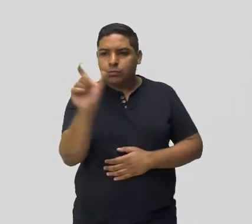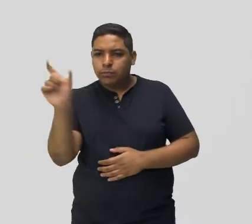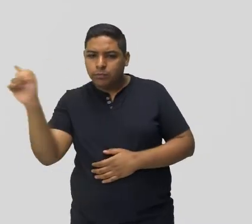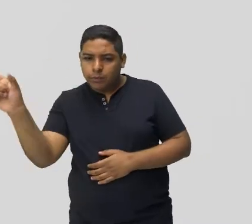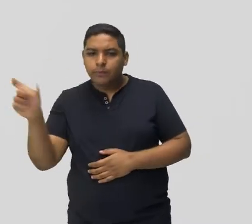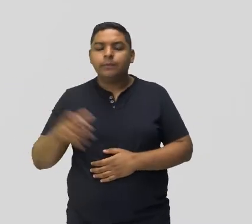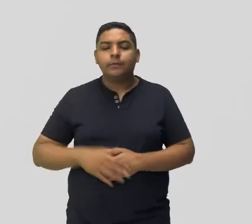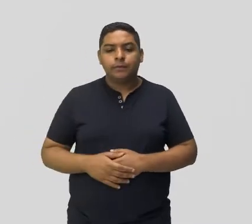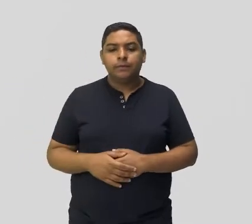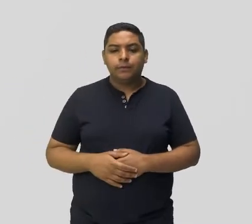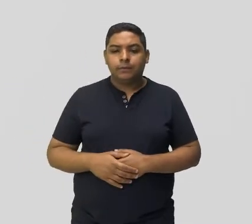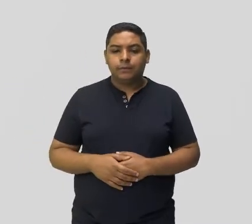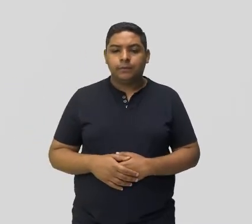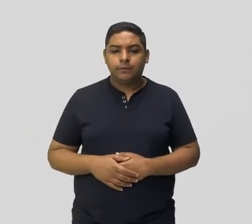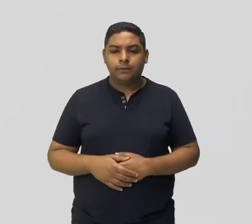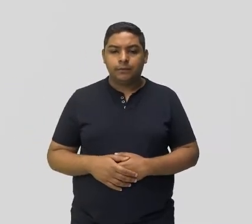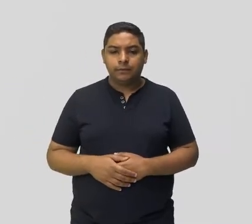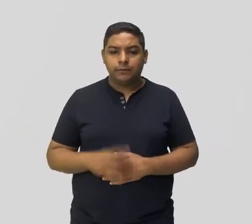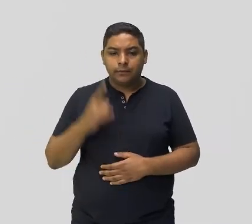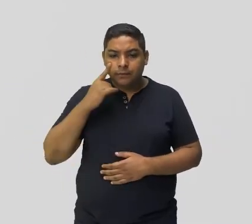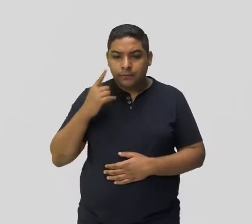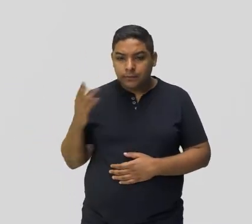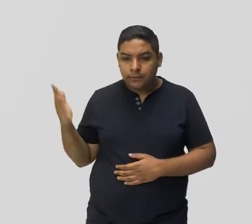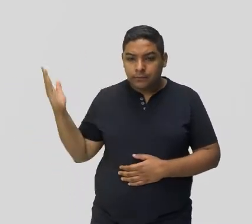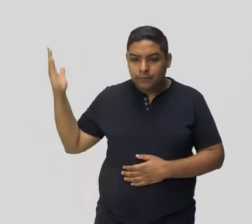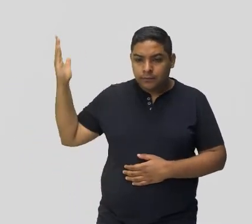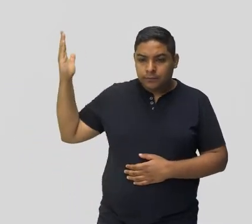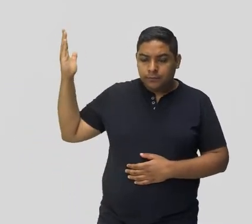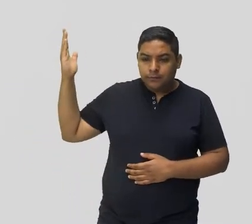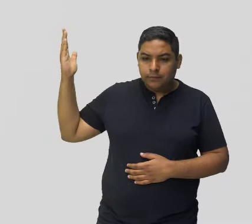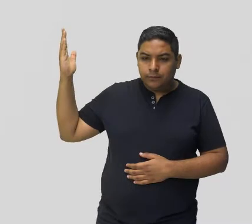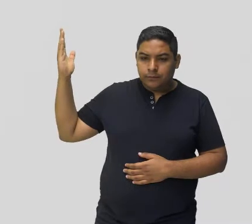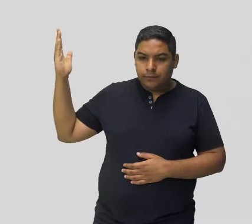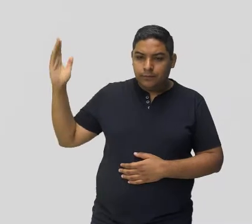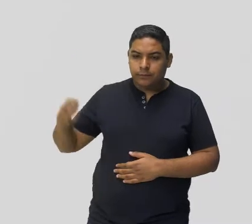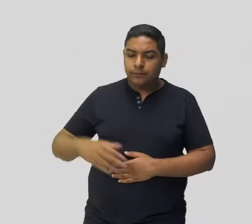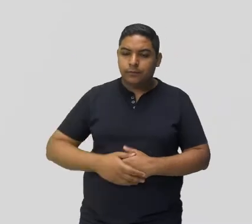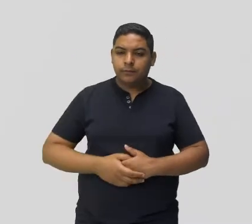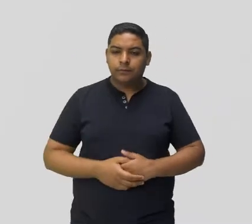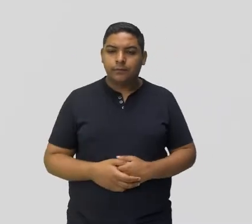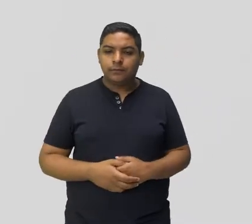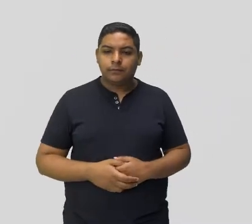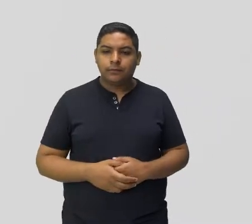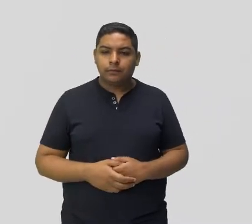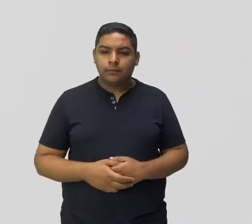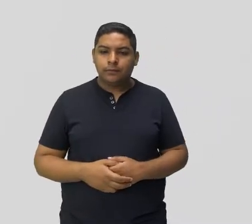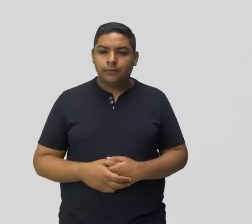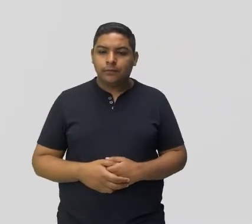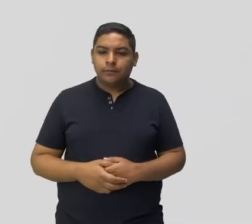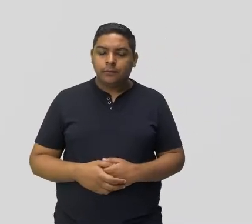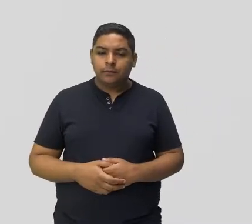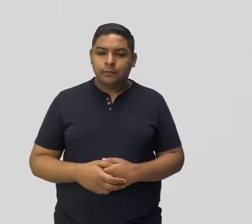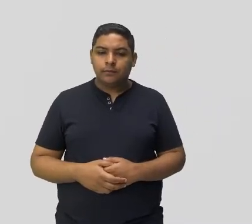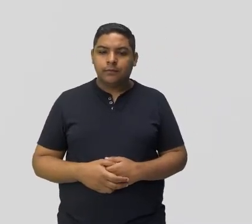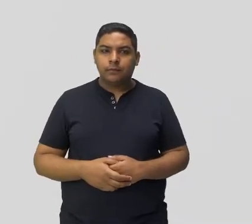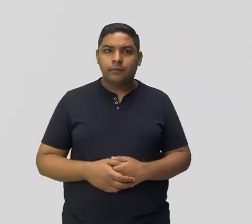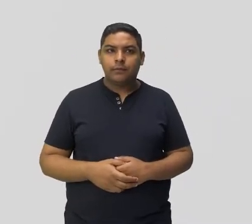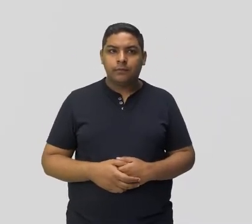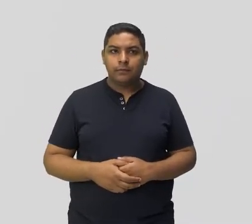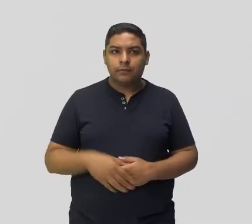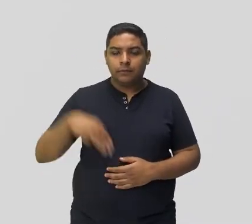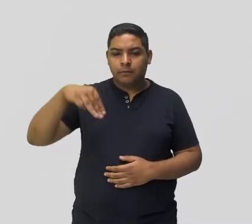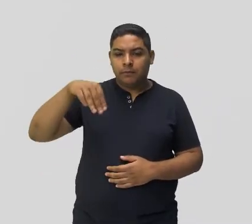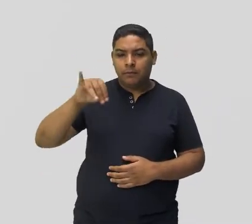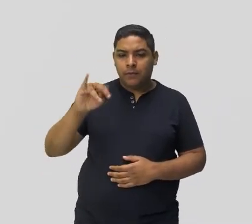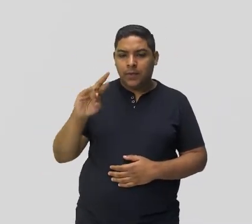3 farad, 6 farad e 12 farad. Microfarad, tá certo? Micro significa